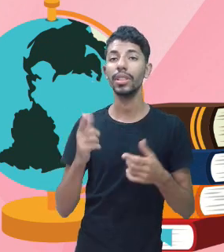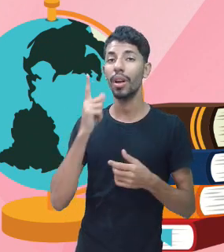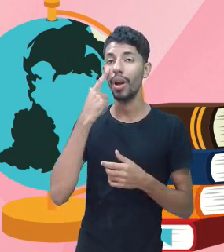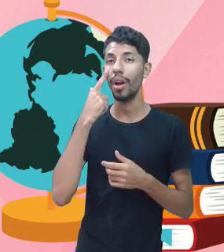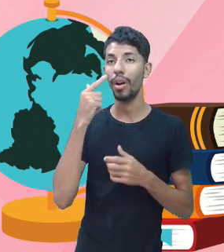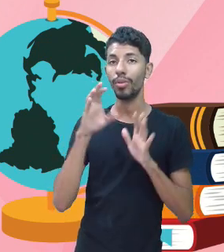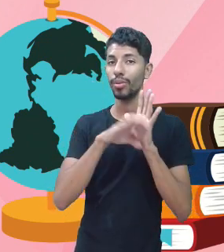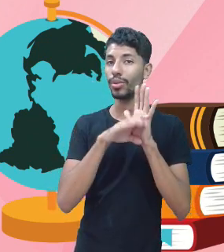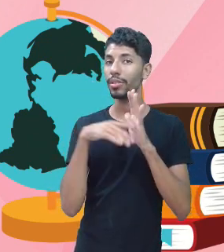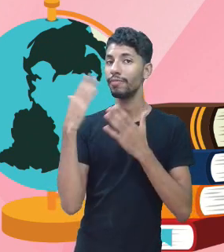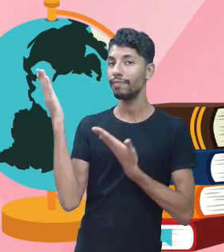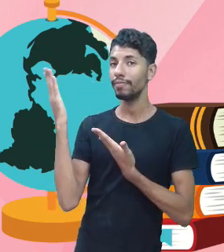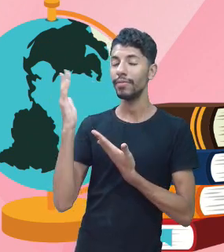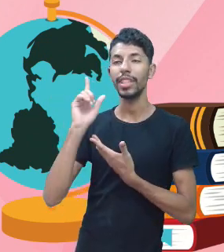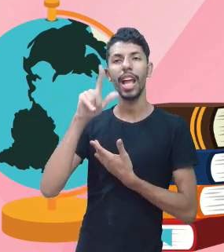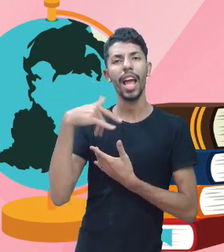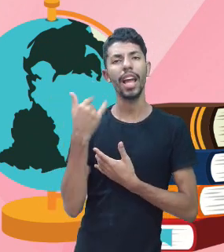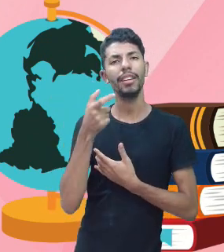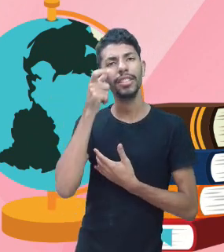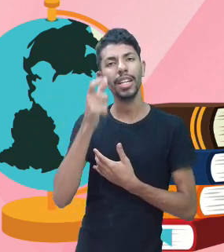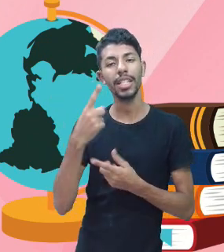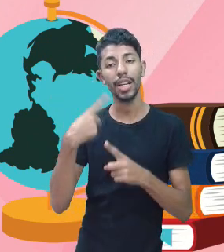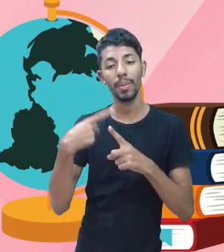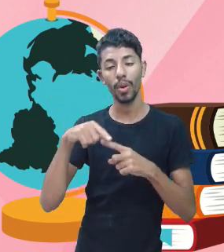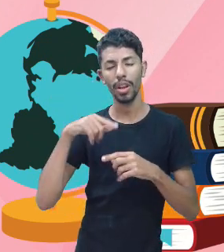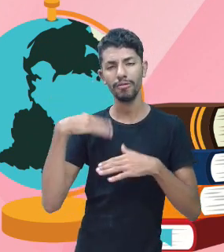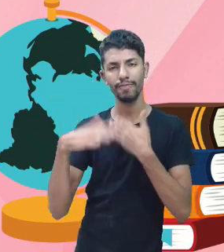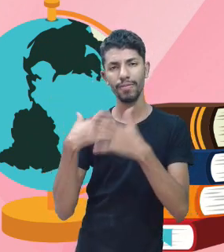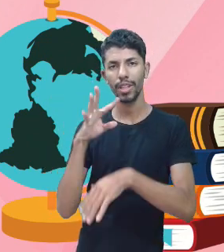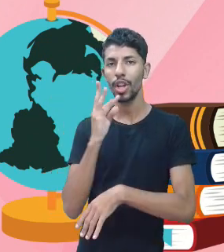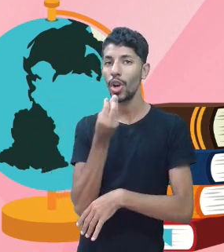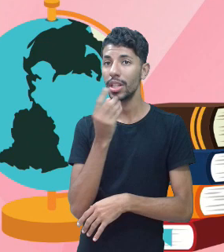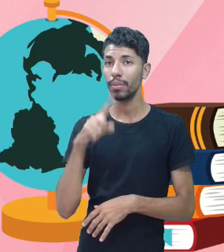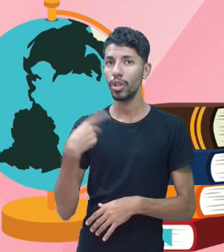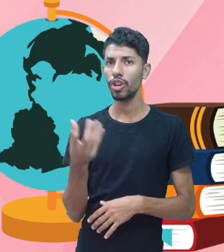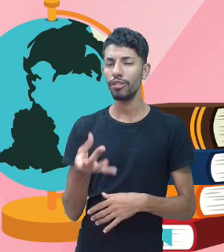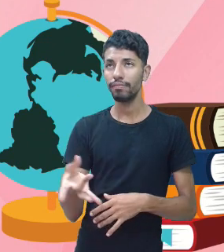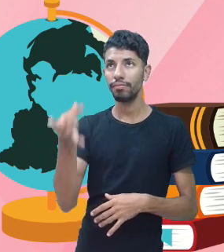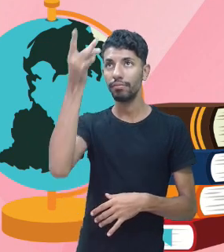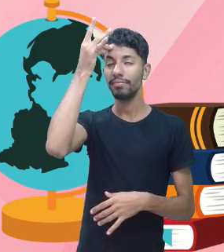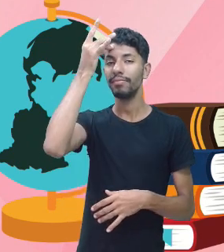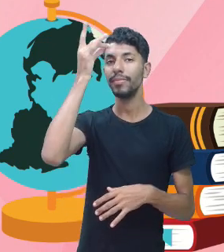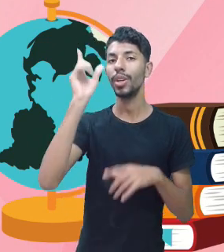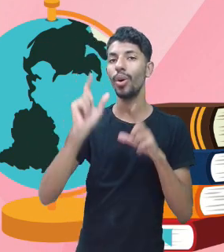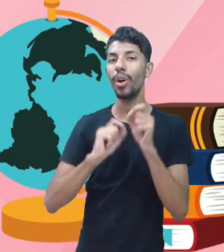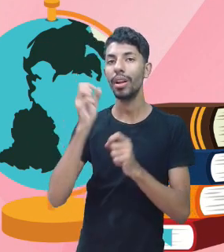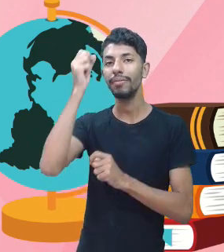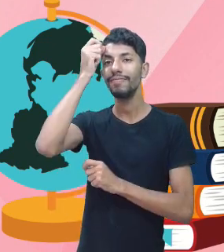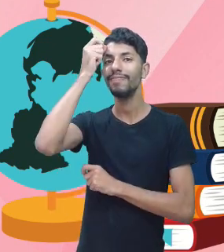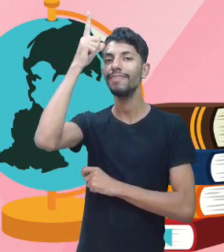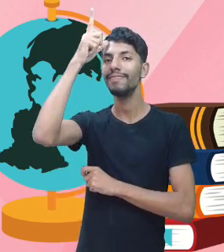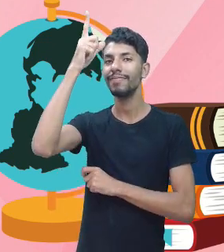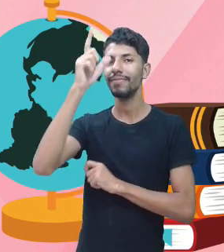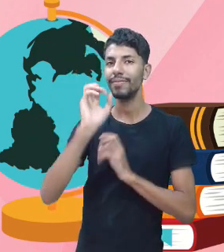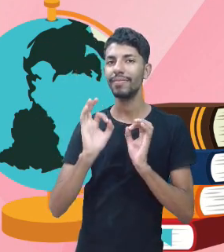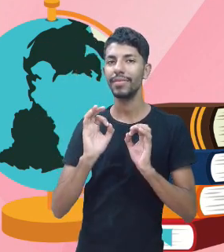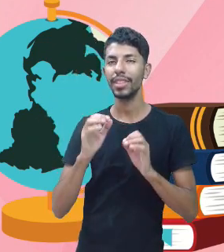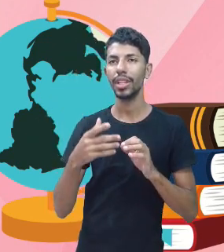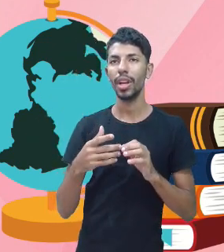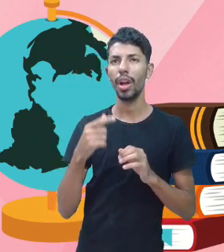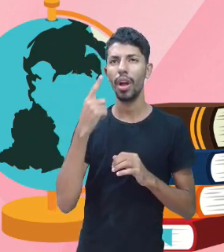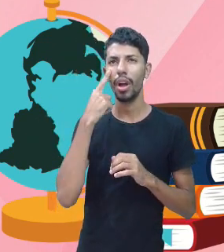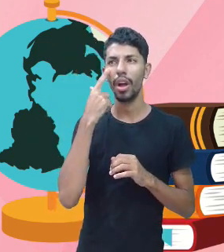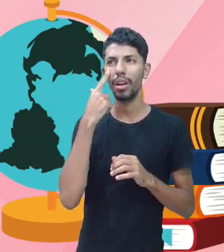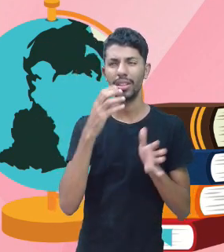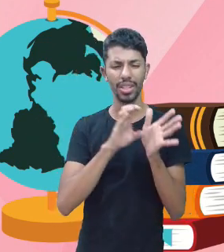de conhecimento, nós vamos fixando a ideia, não é? O conceito, vamos tirar essa